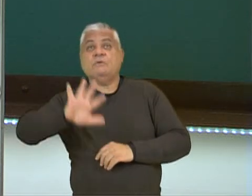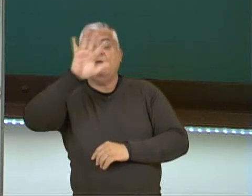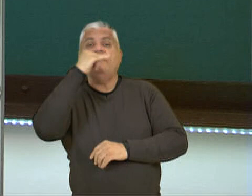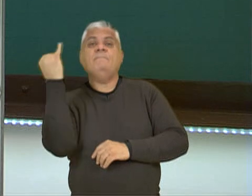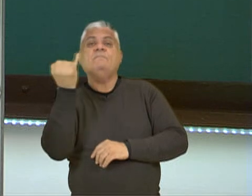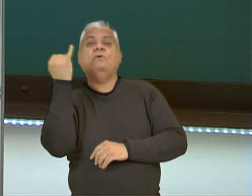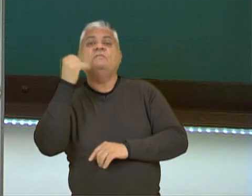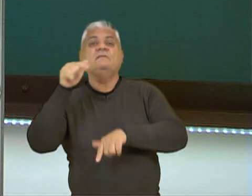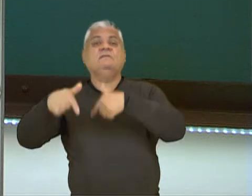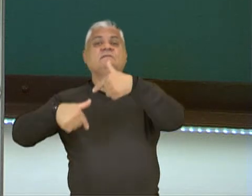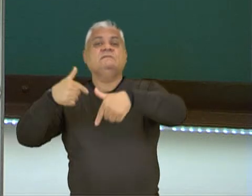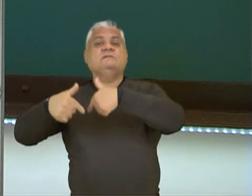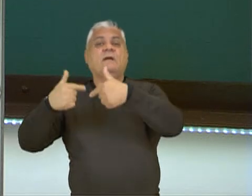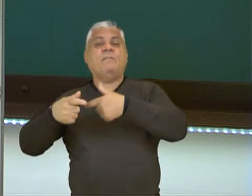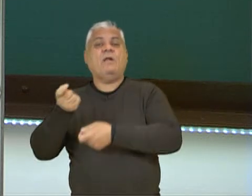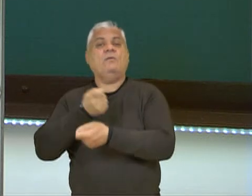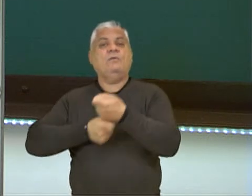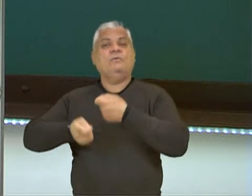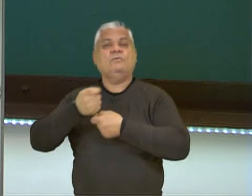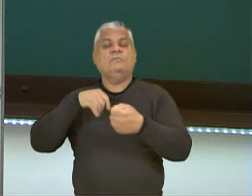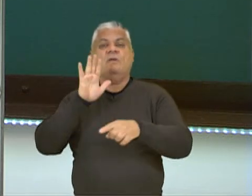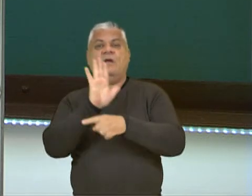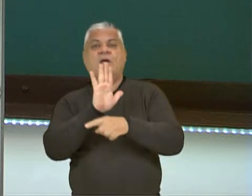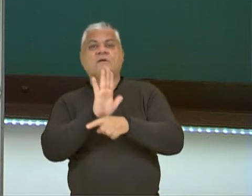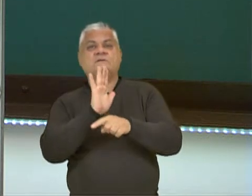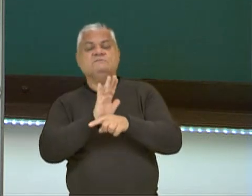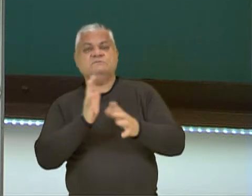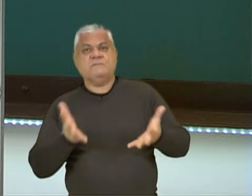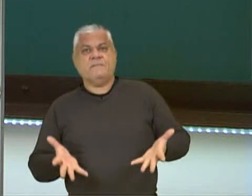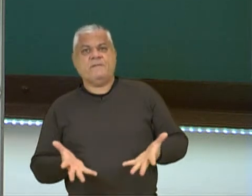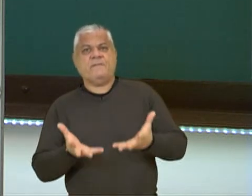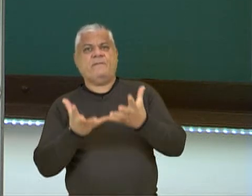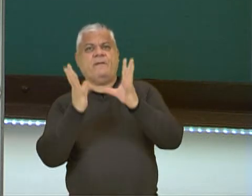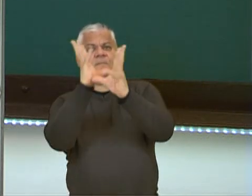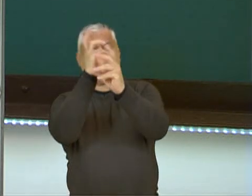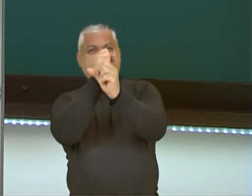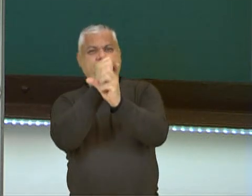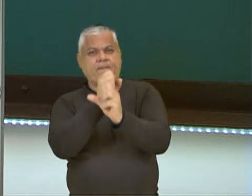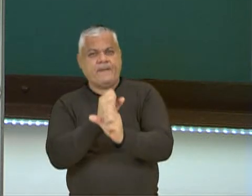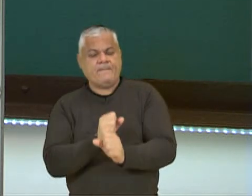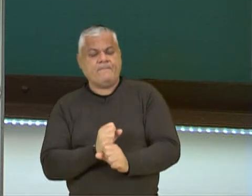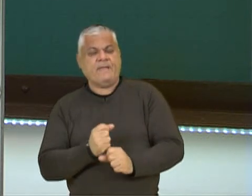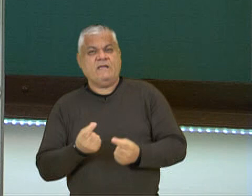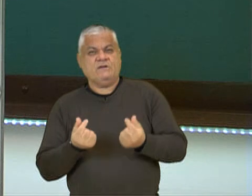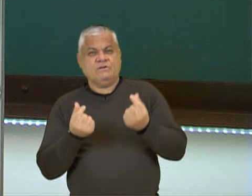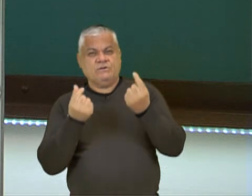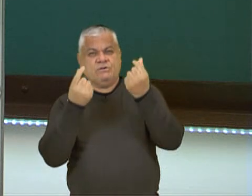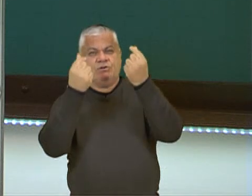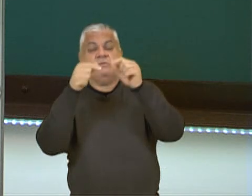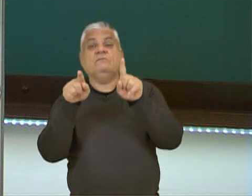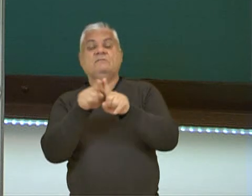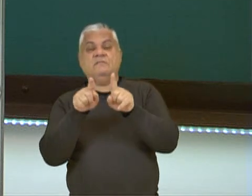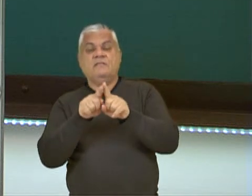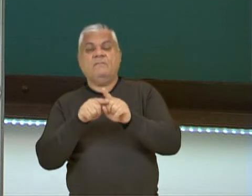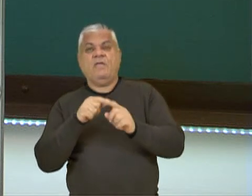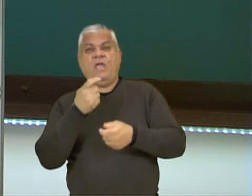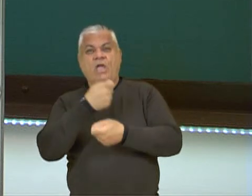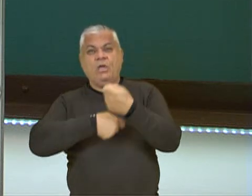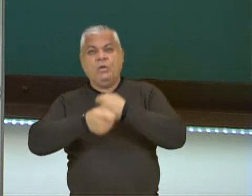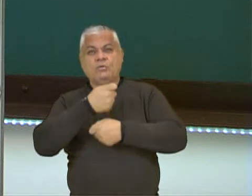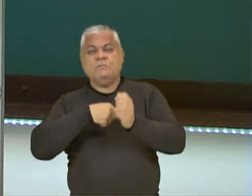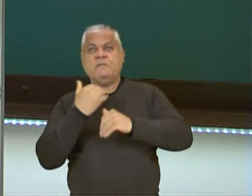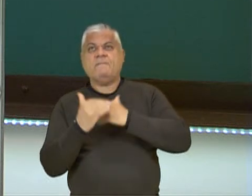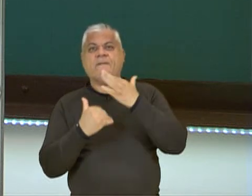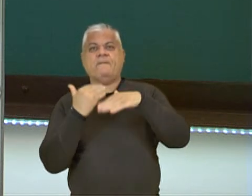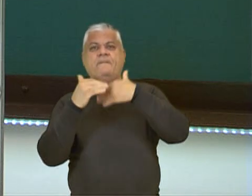atividade econômica como um todo, contribuindo para a soma das riquezas do Brasil, para o crescimento econômico do país,